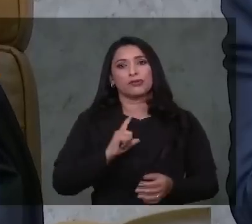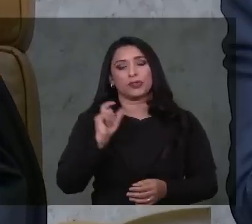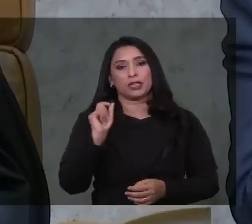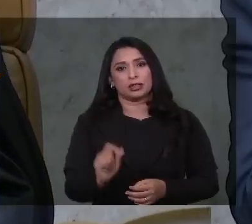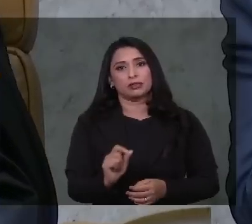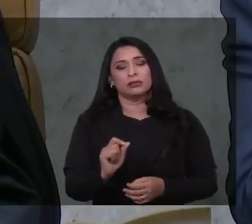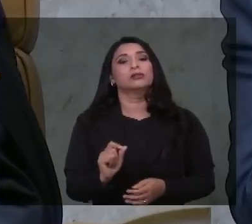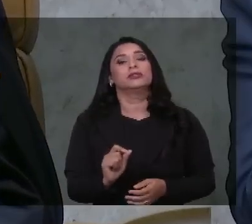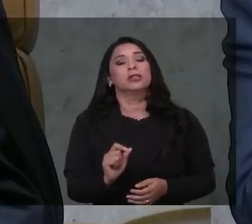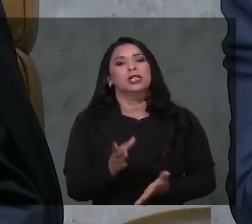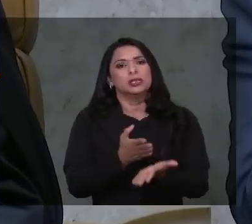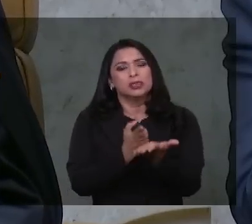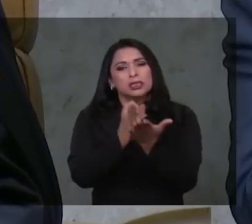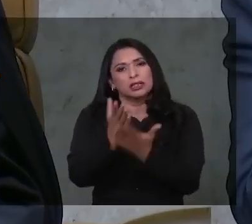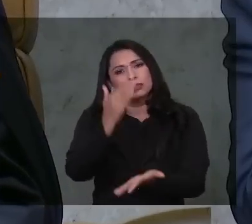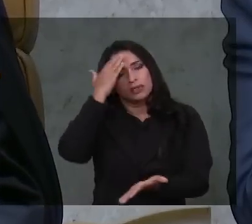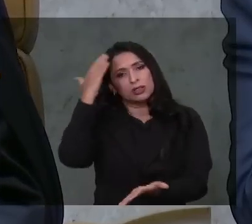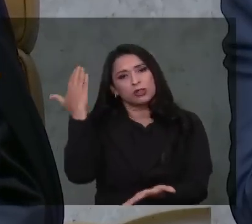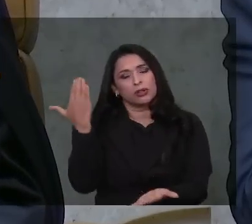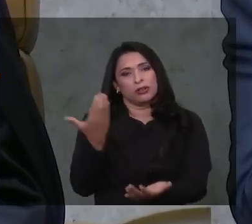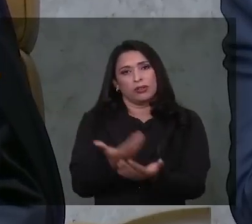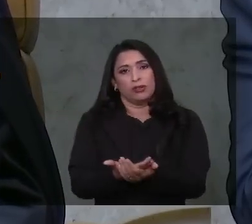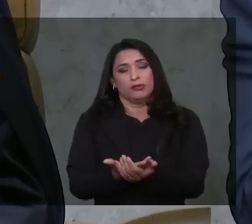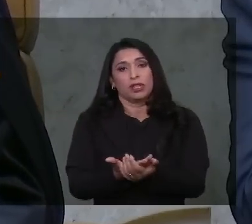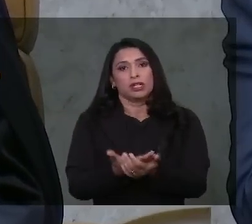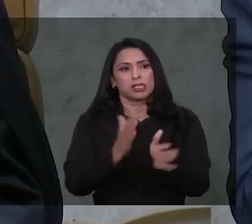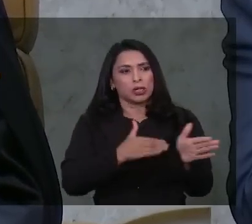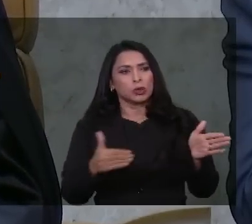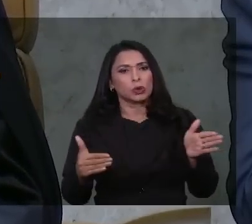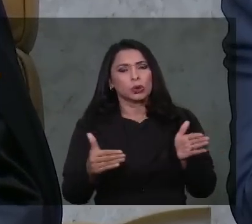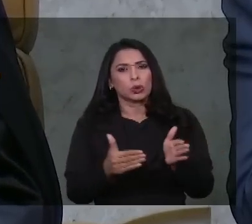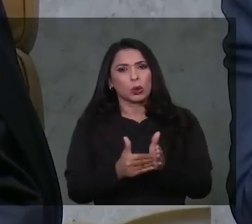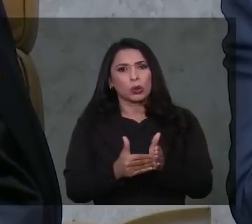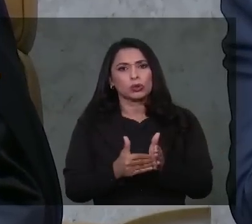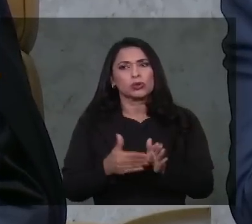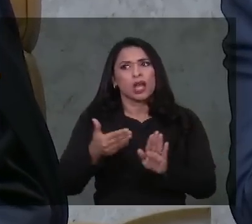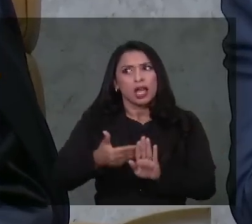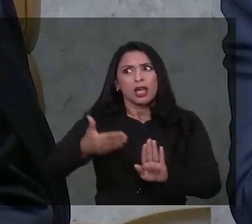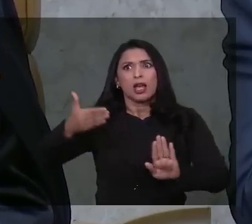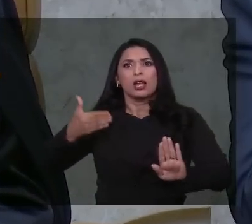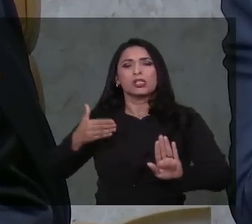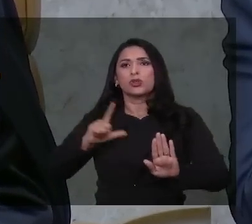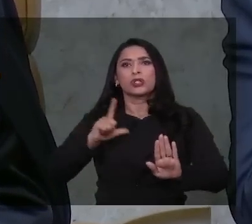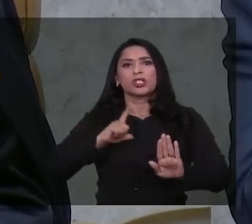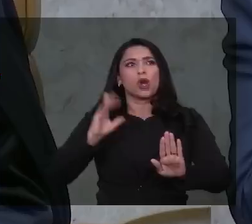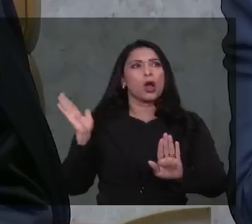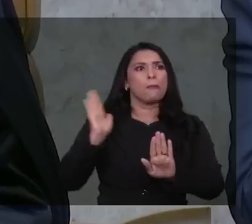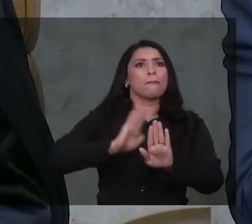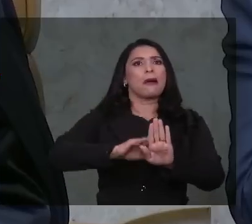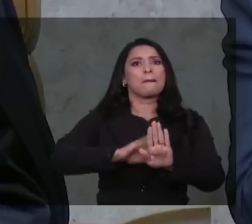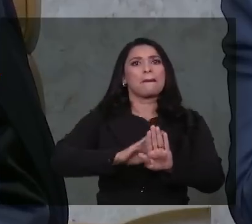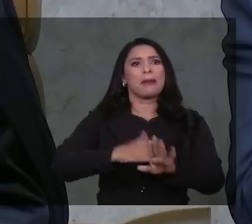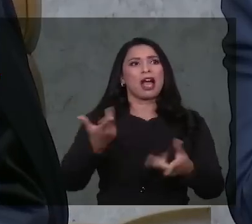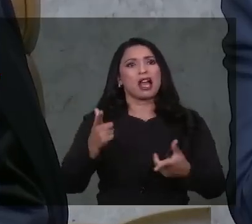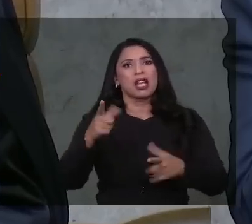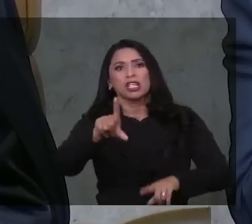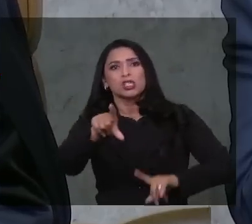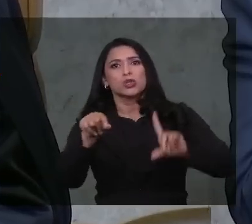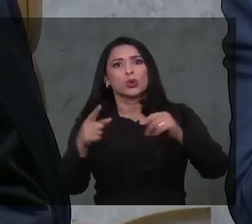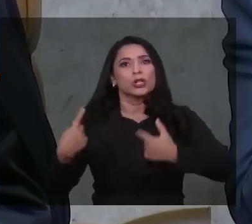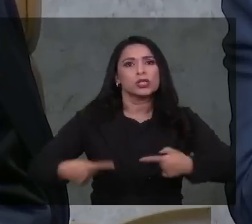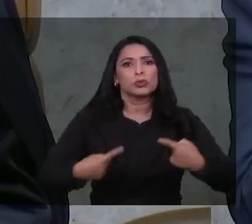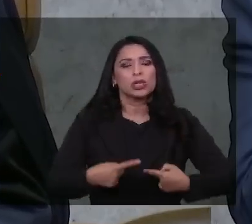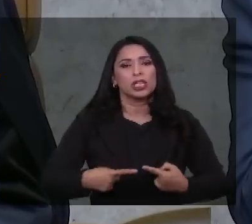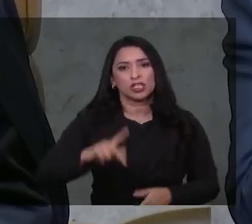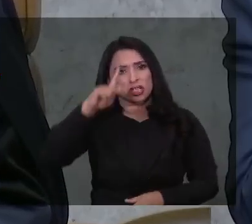civilidade e confiança. Todos eles vêm antes da ideologia, antes das escolhas políticas pessoais.